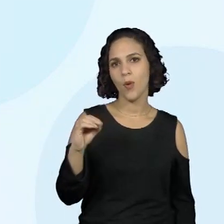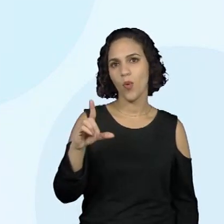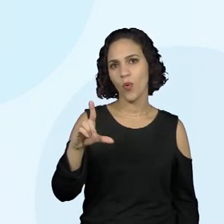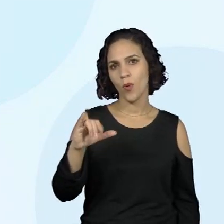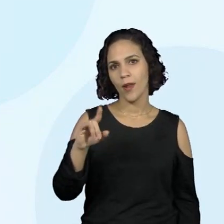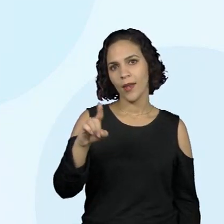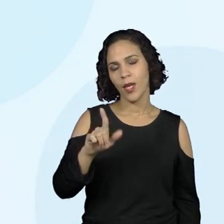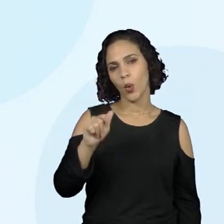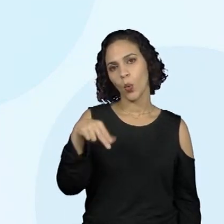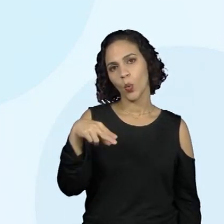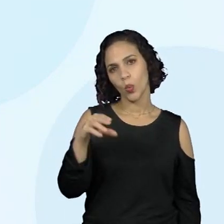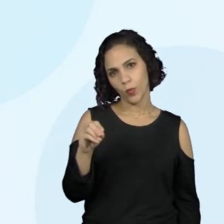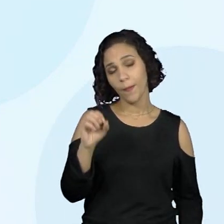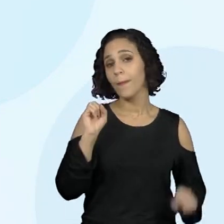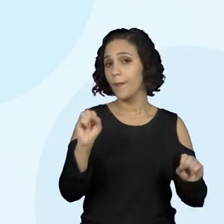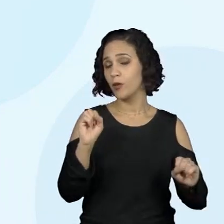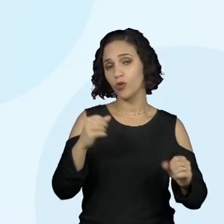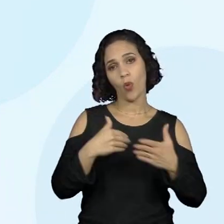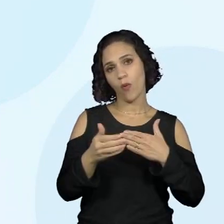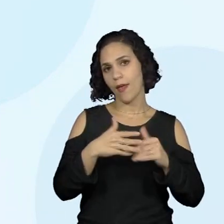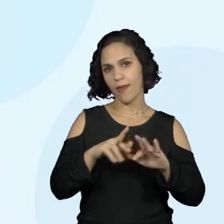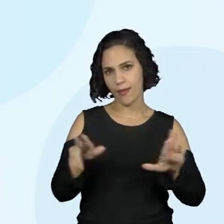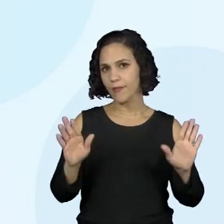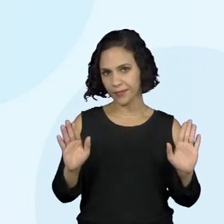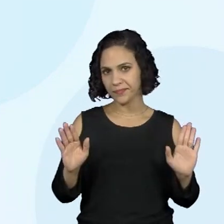que pode ser aí um polígono qualquer.